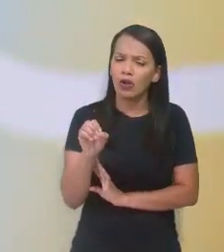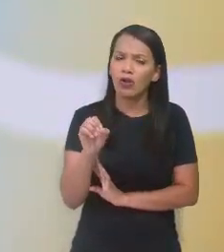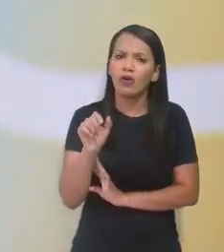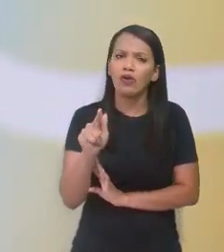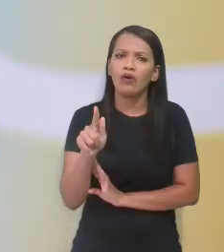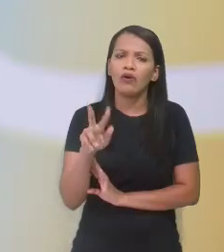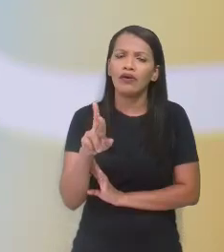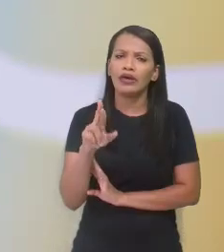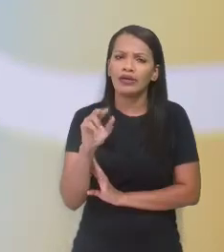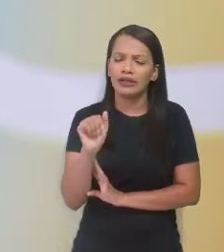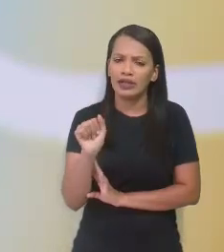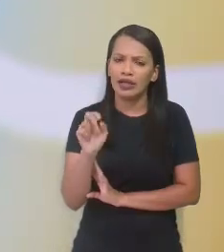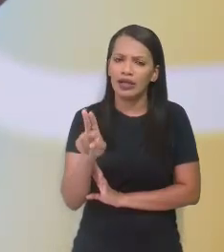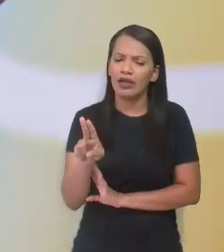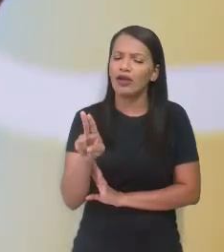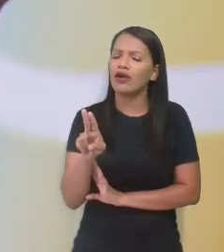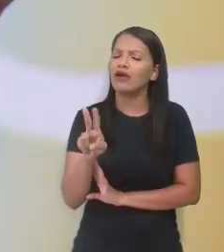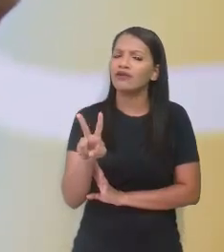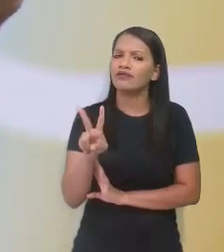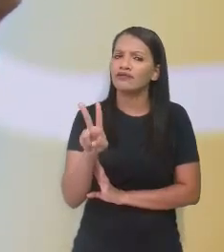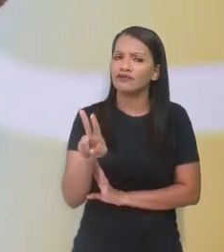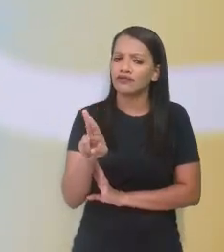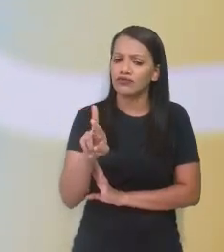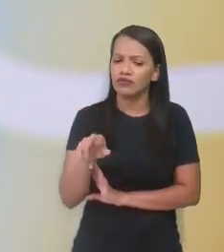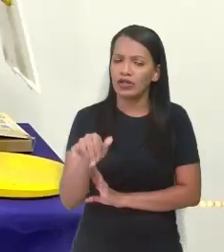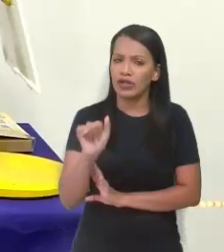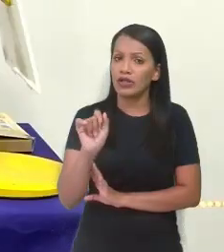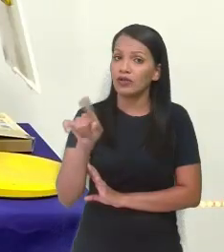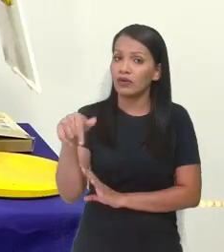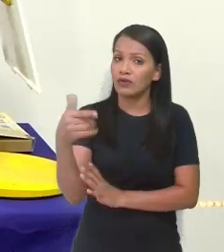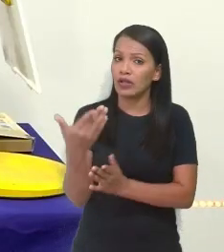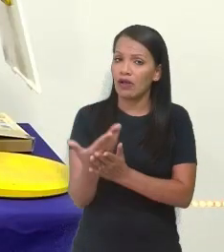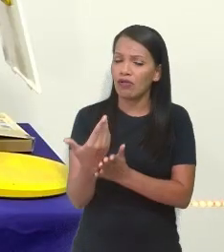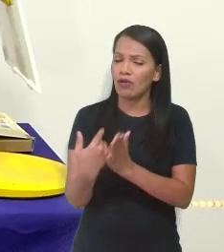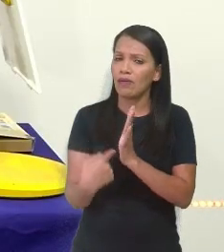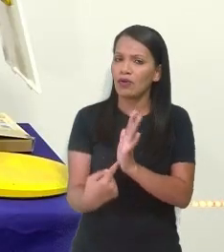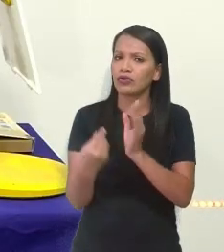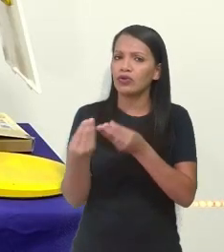de produção da xilogravura. É bem interessante.